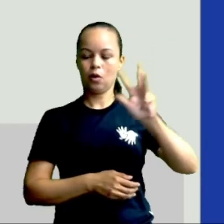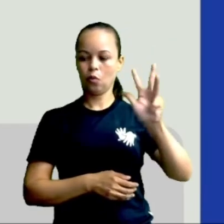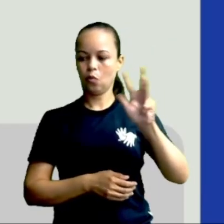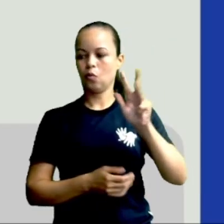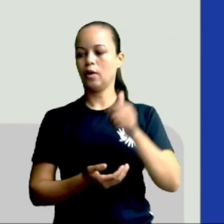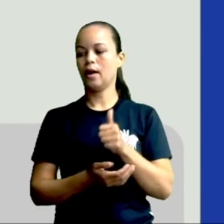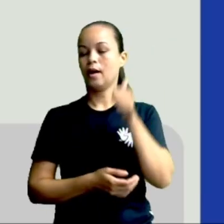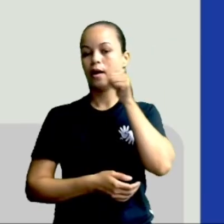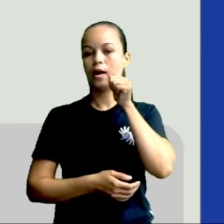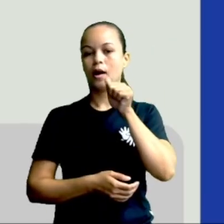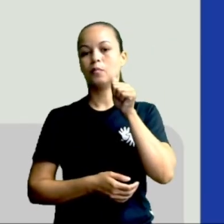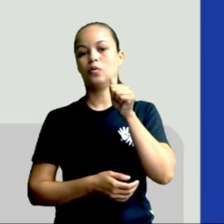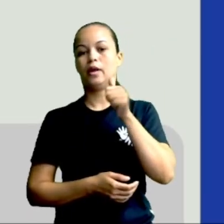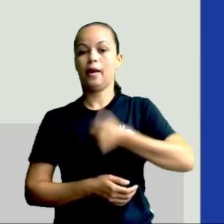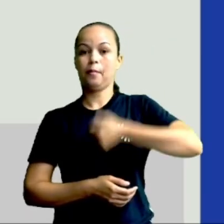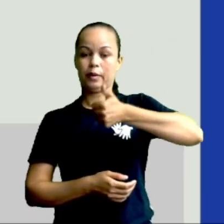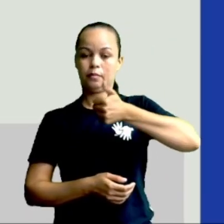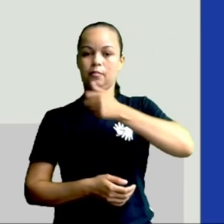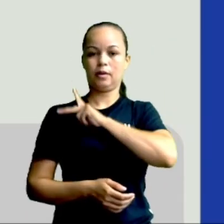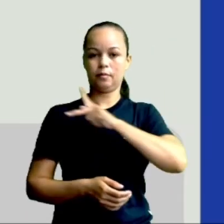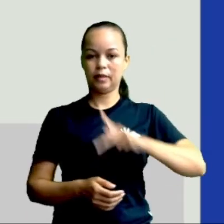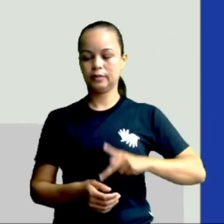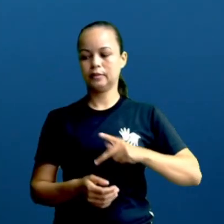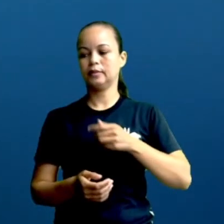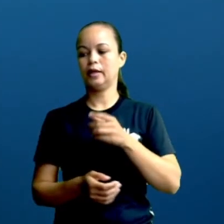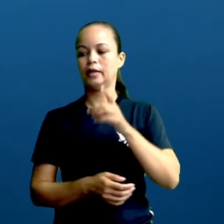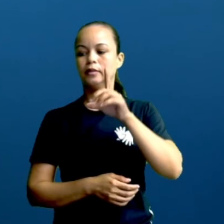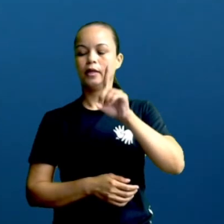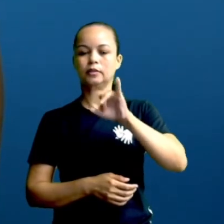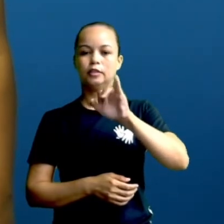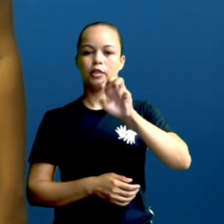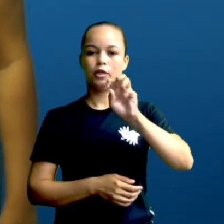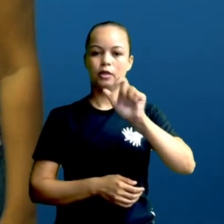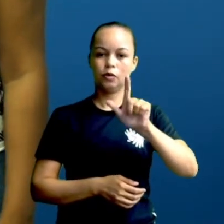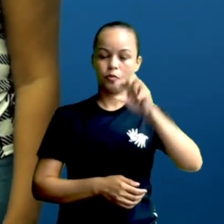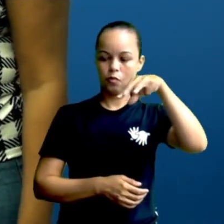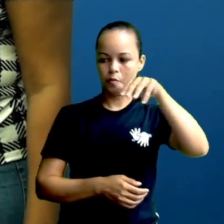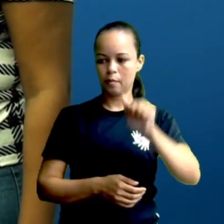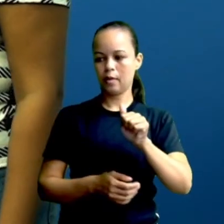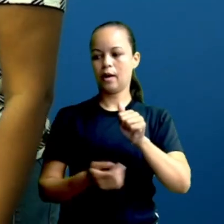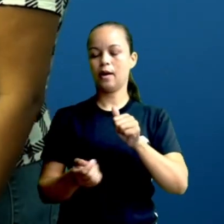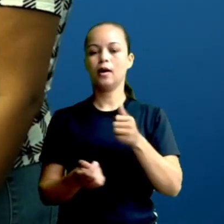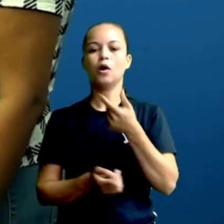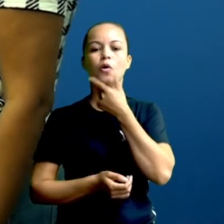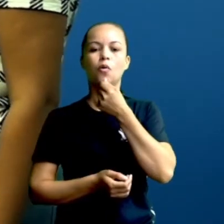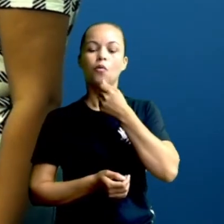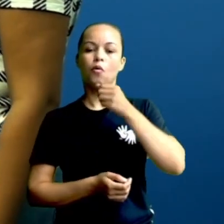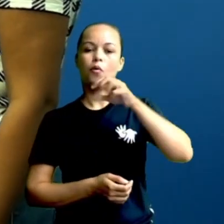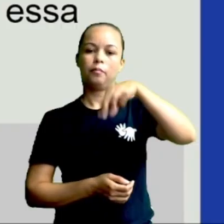nosso país, Michel Temer e Jair Bolsonaro, o atual presidente.